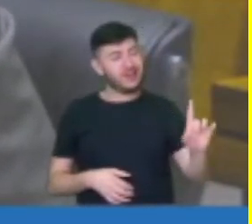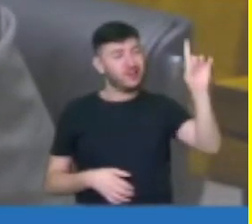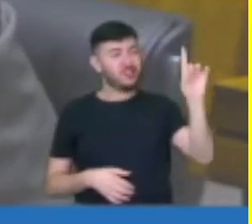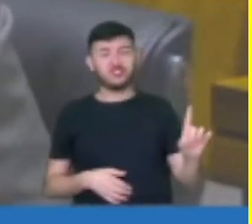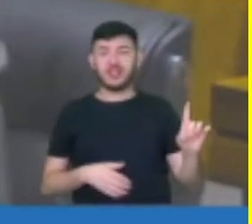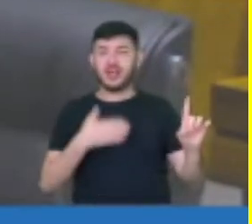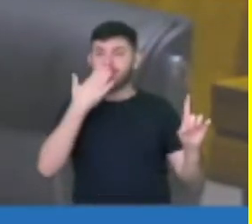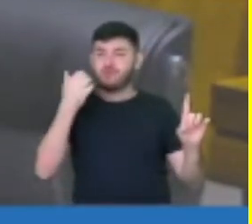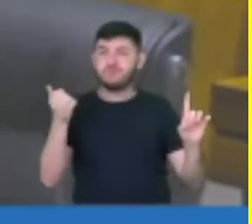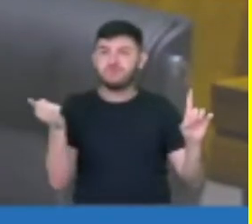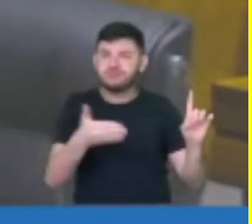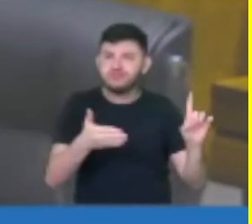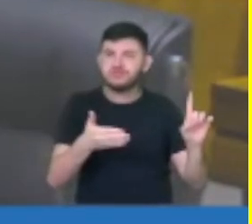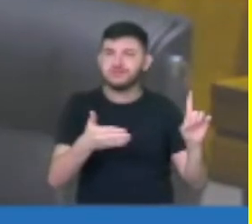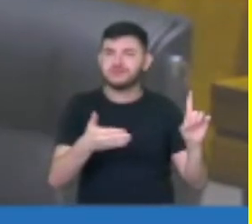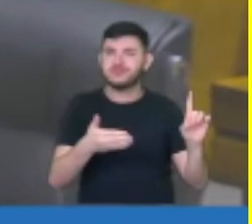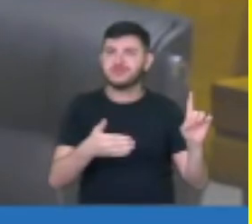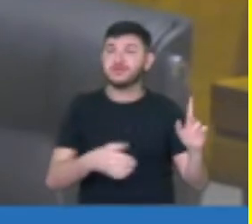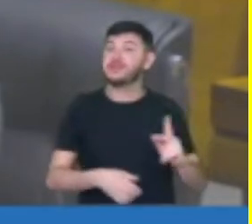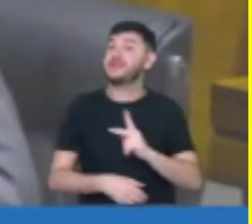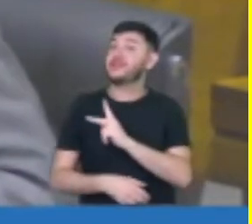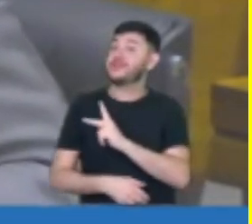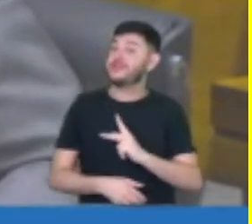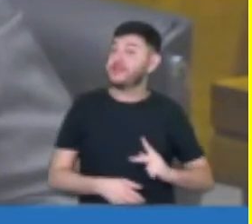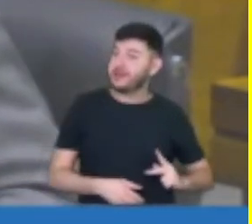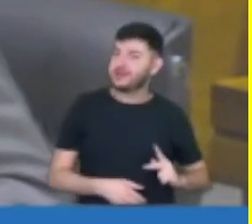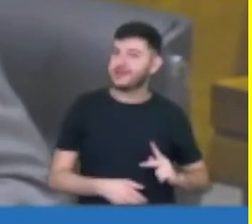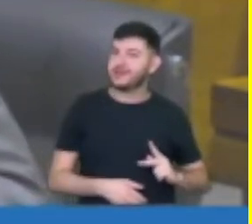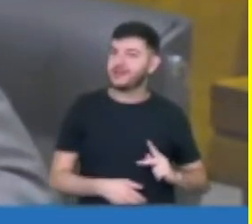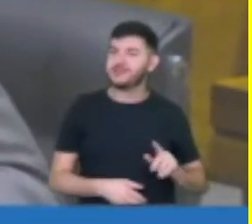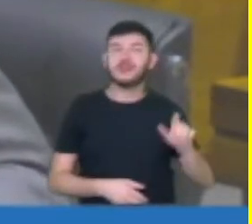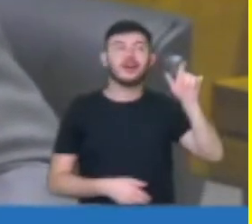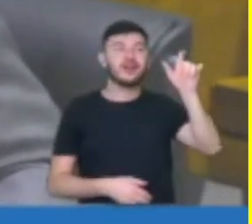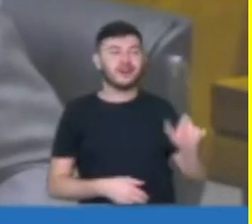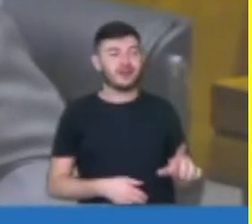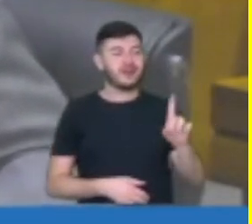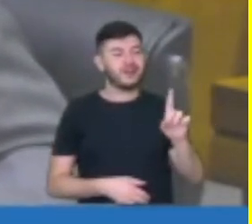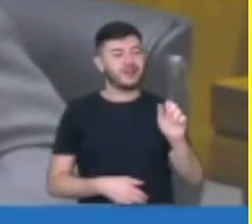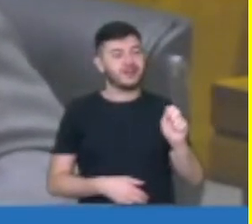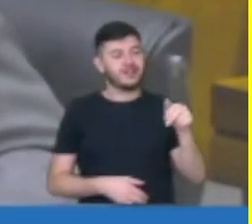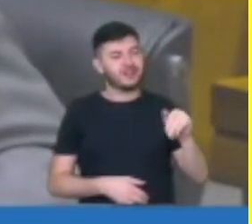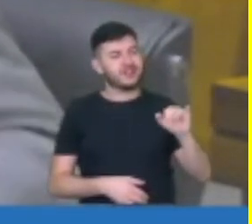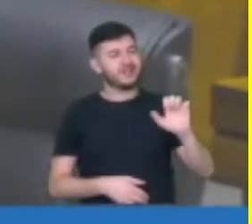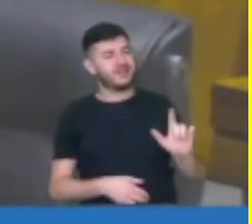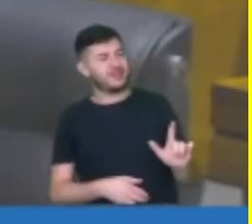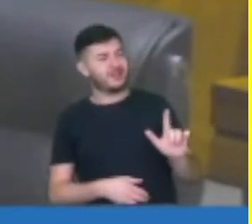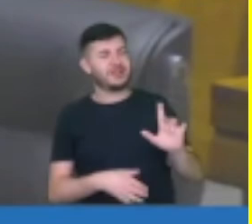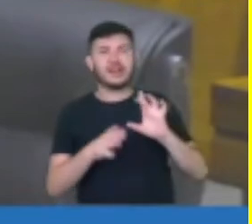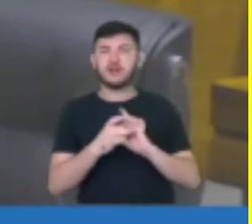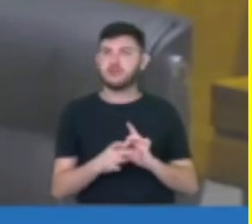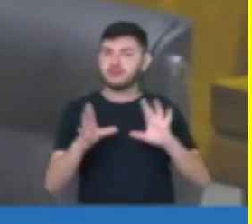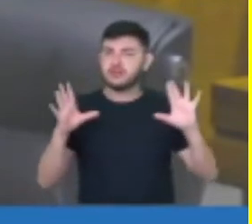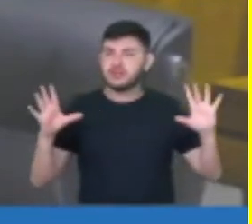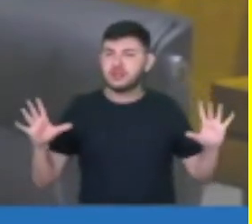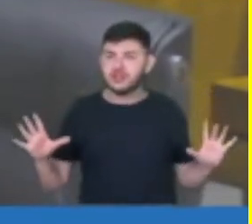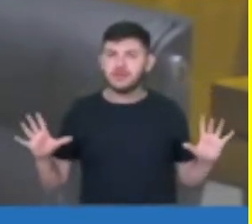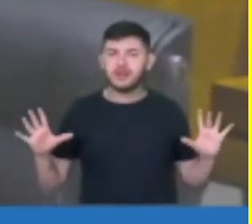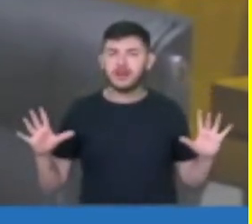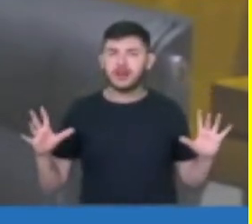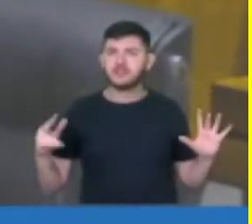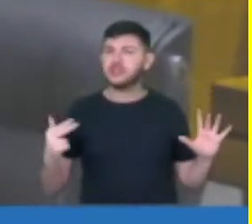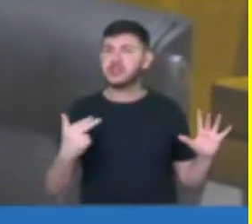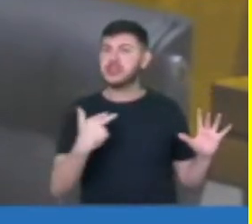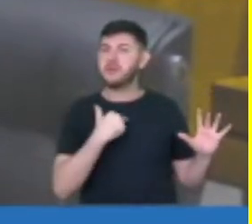presidente, a liberdade de Daniel Silveira não pode estar a arrepio do